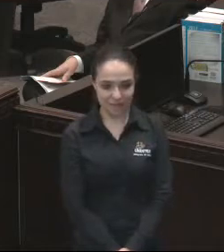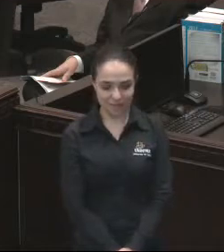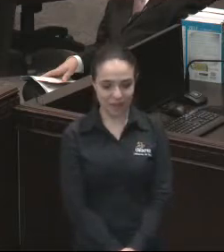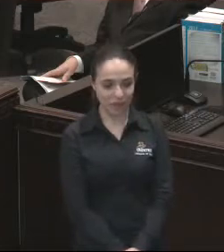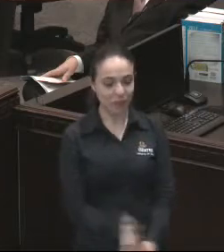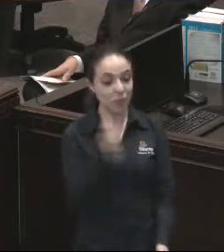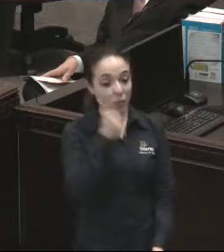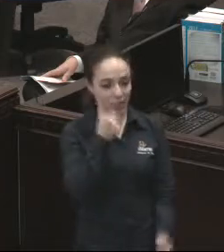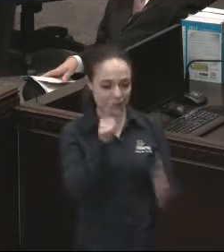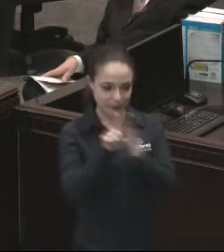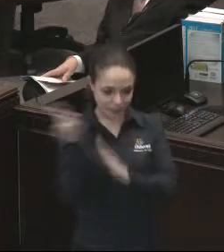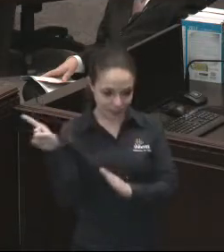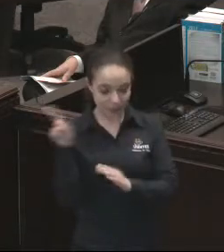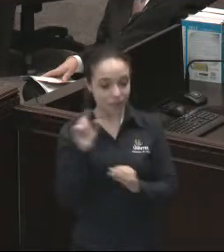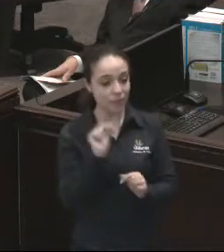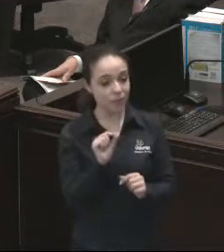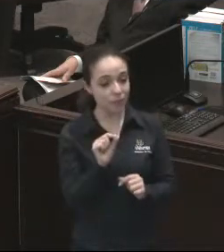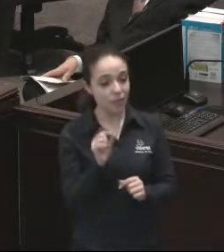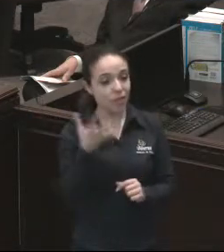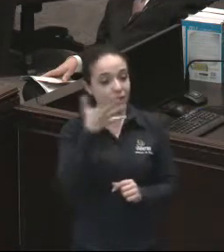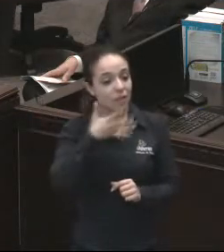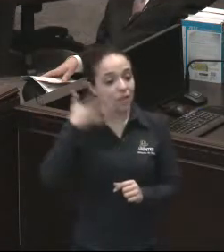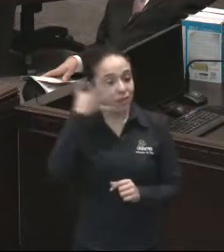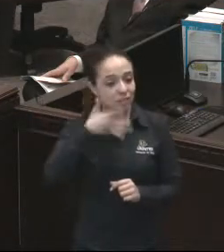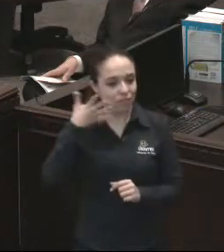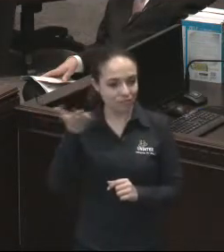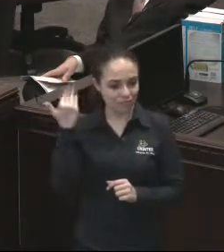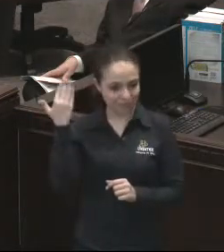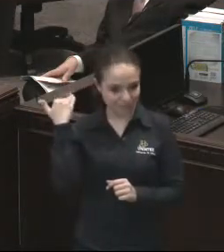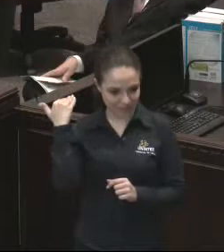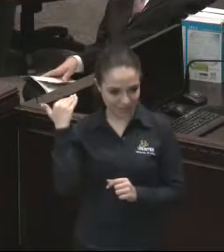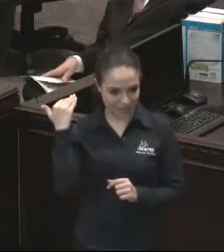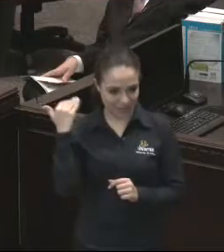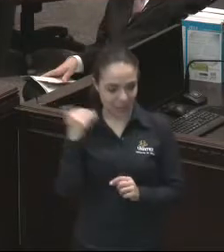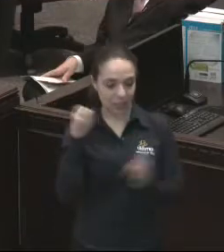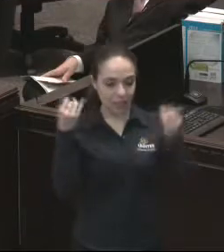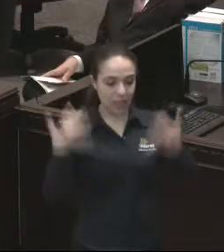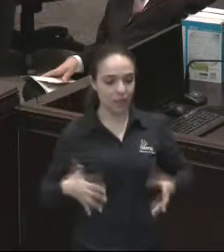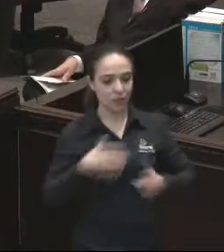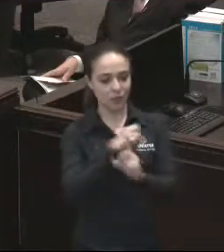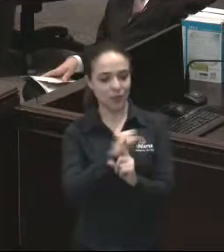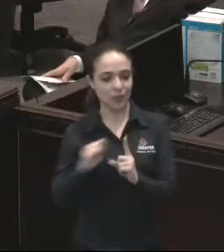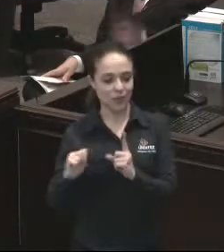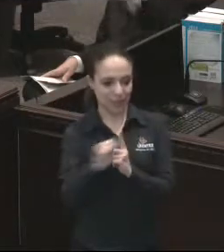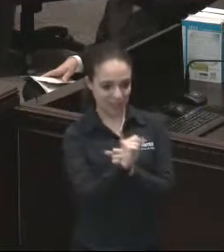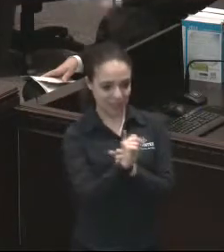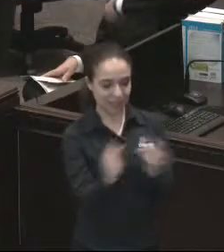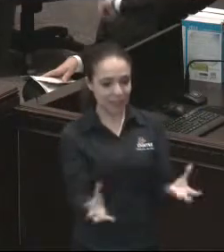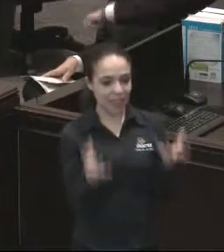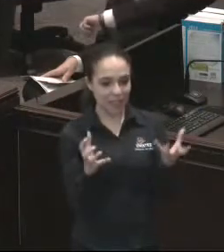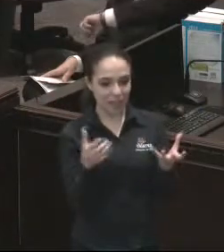Nós vimos na palestra anterior que nós vivemos uma sociedade que vende um ideal